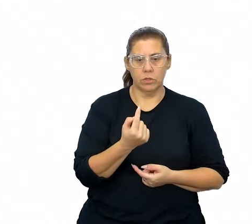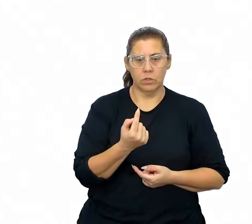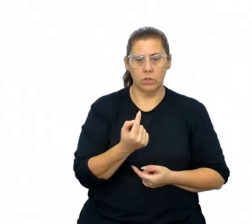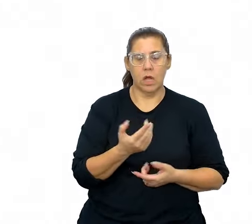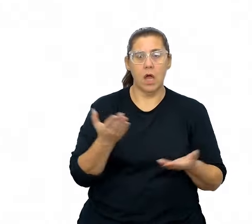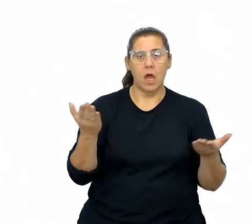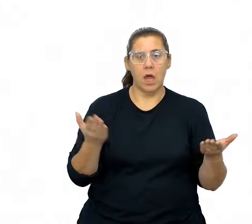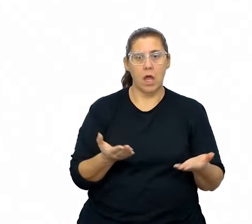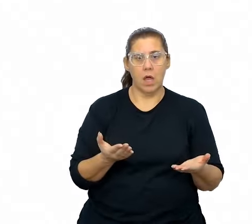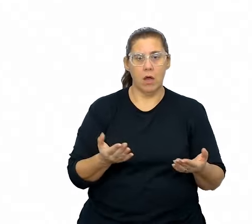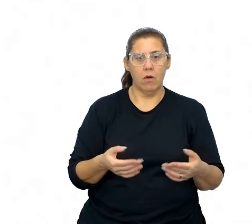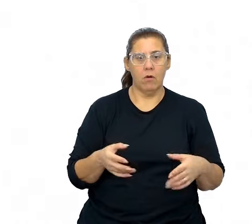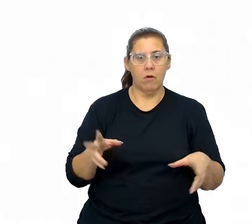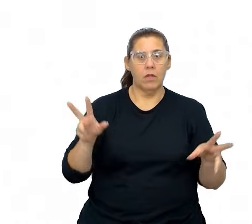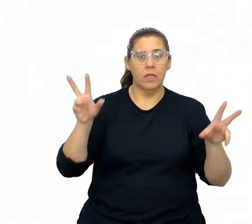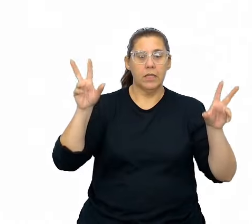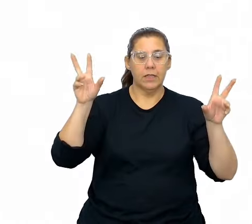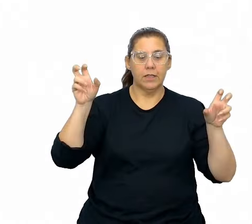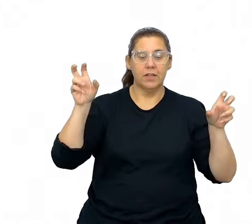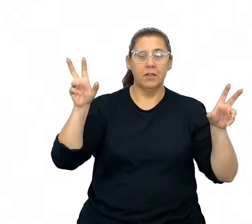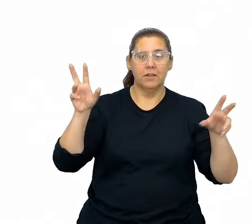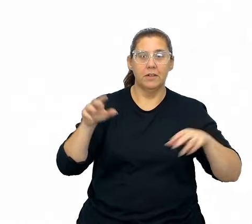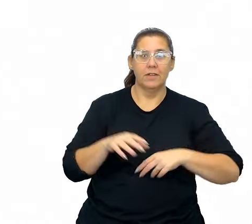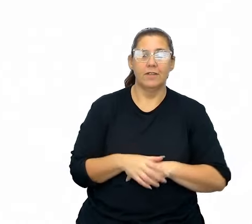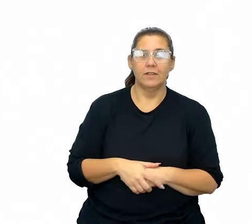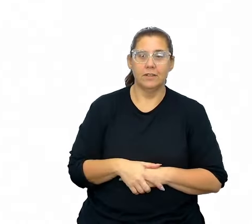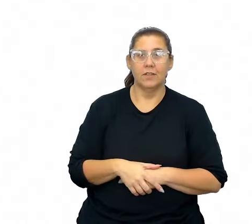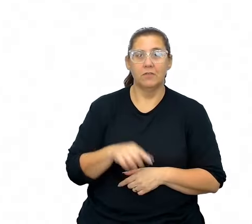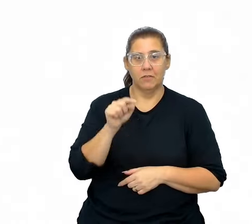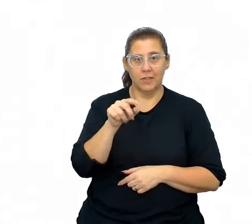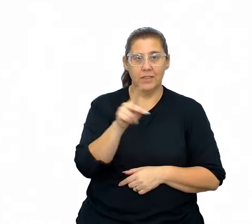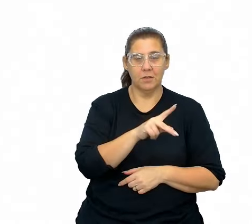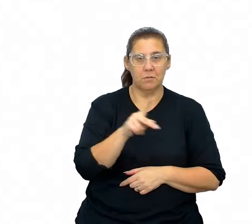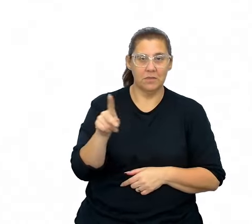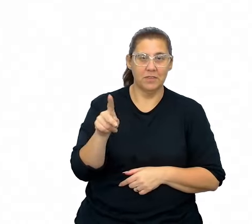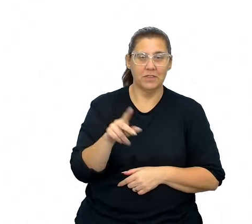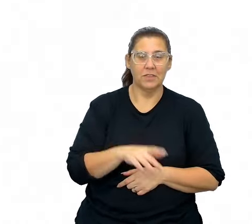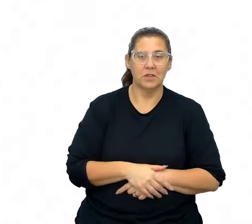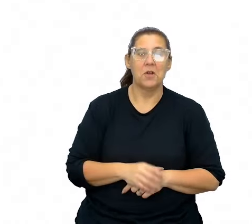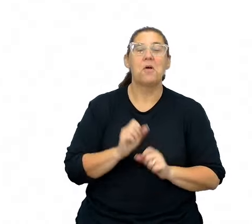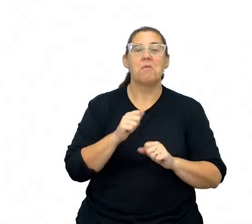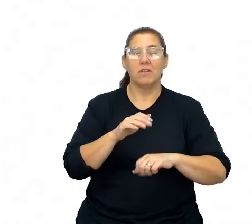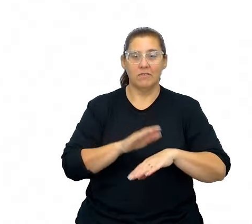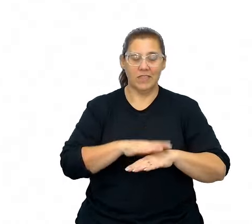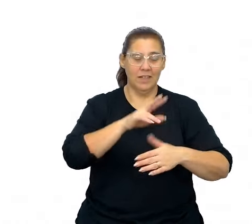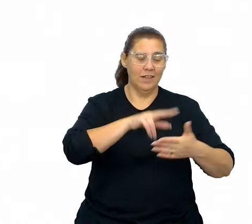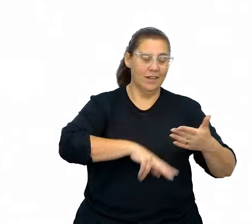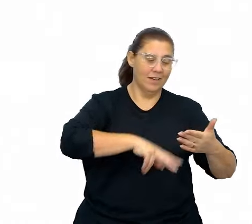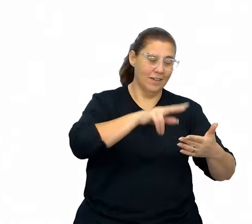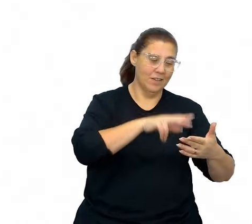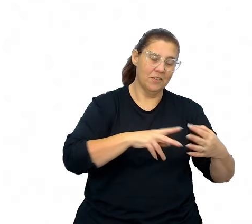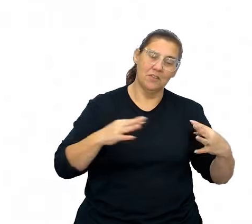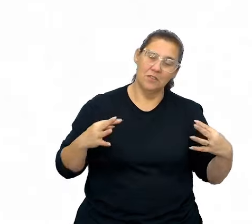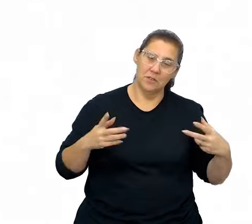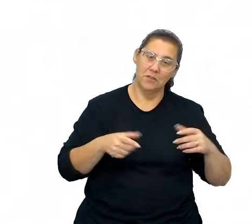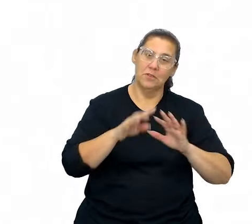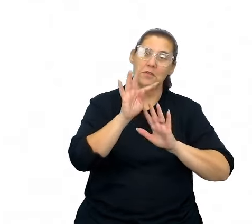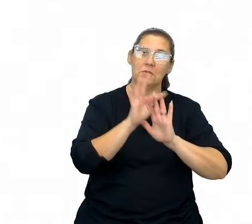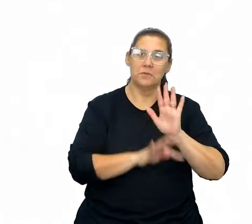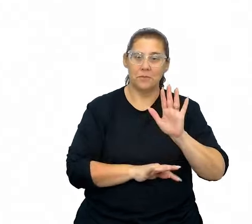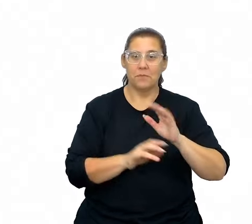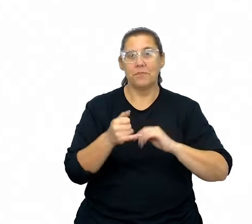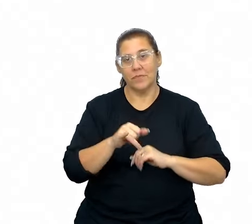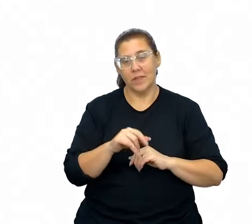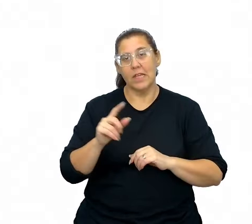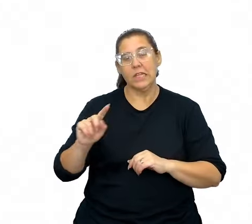a partir desse título, você, professor e professora, poderá fazer a leitura integral do texto, sendo